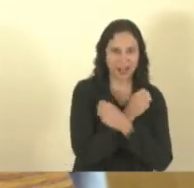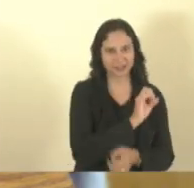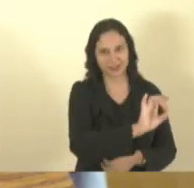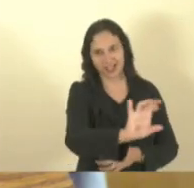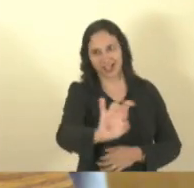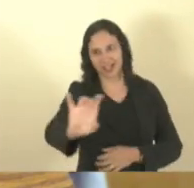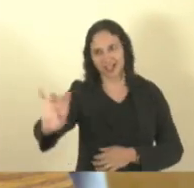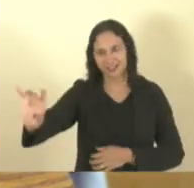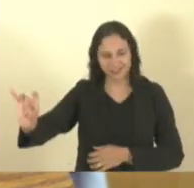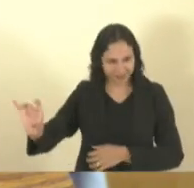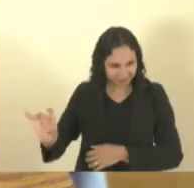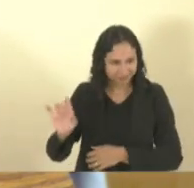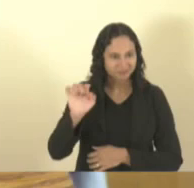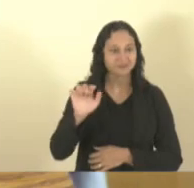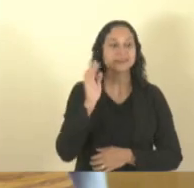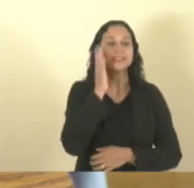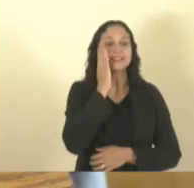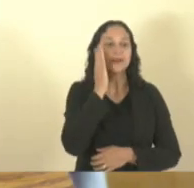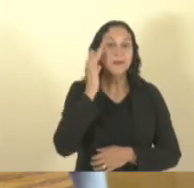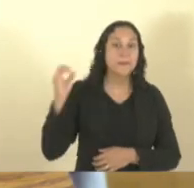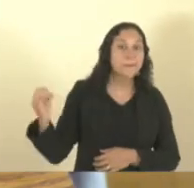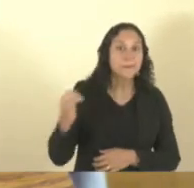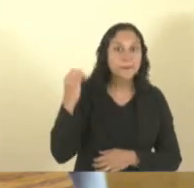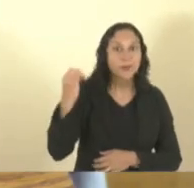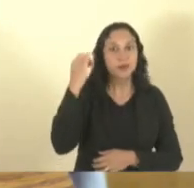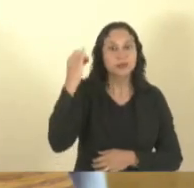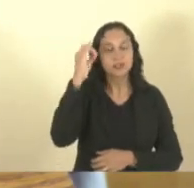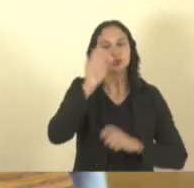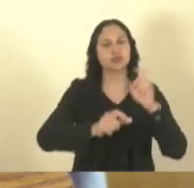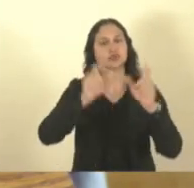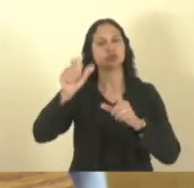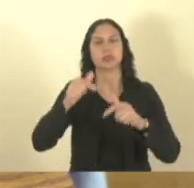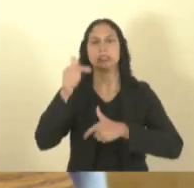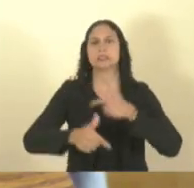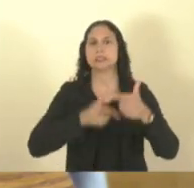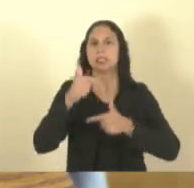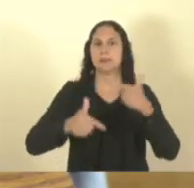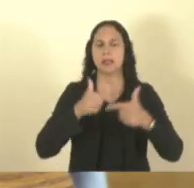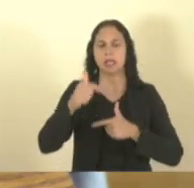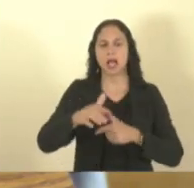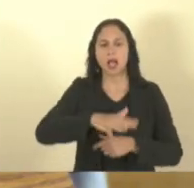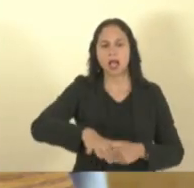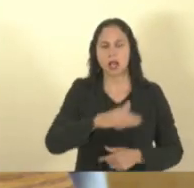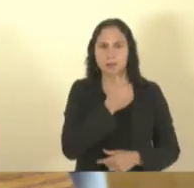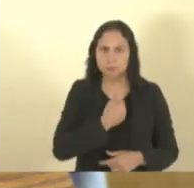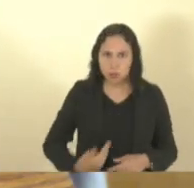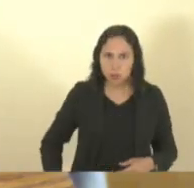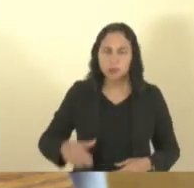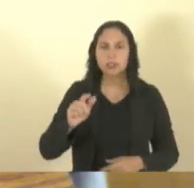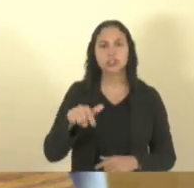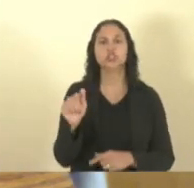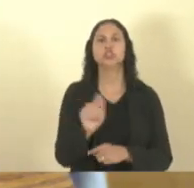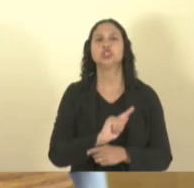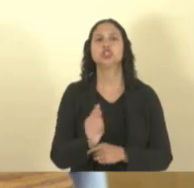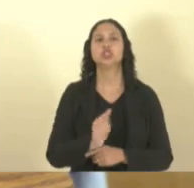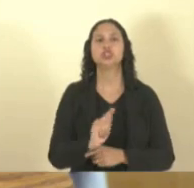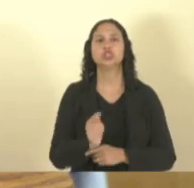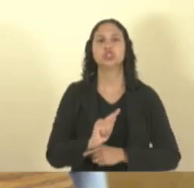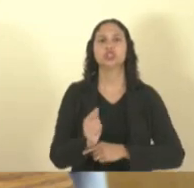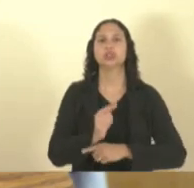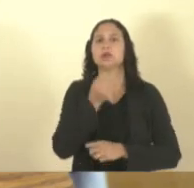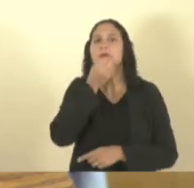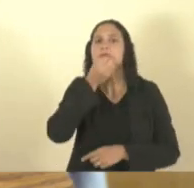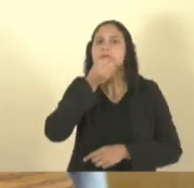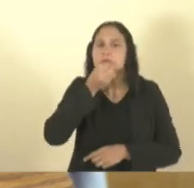vocês, saber da importância que é ser funcionário público e fazer uma gestão de resultado igual nós